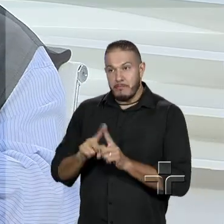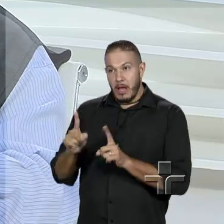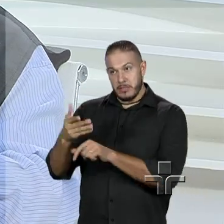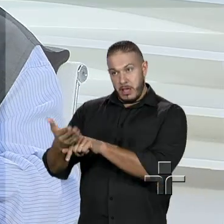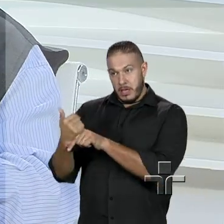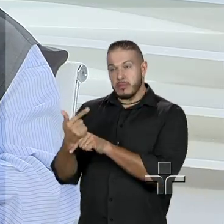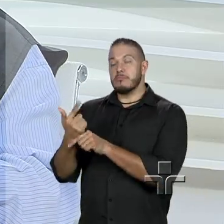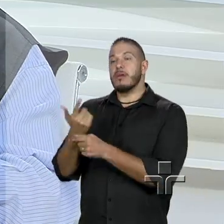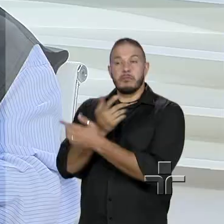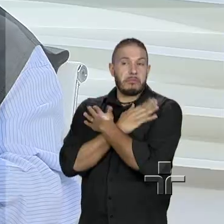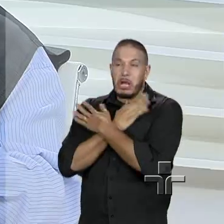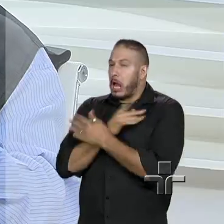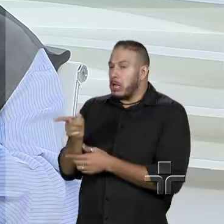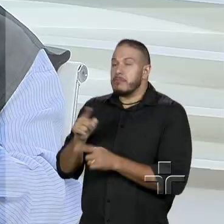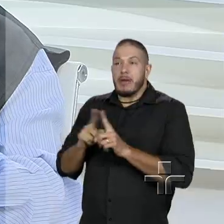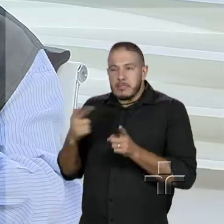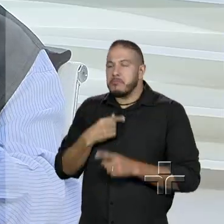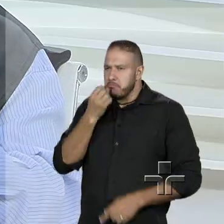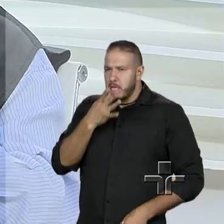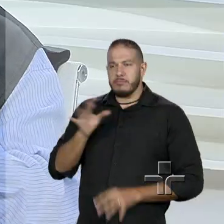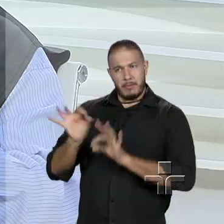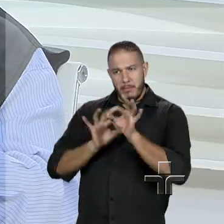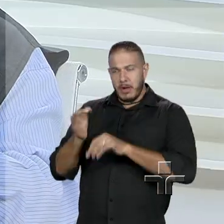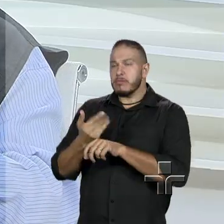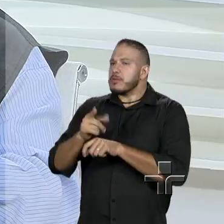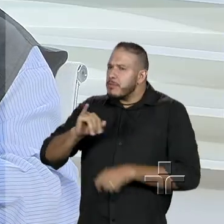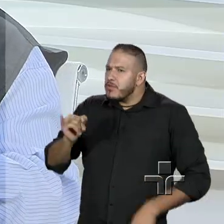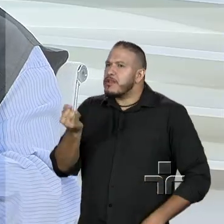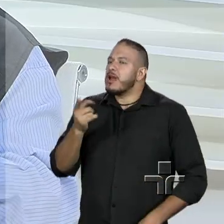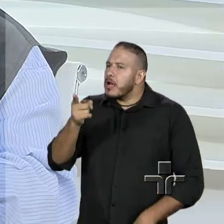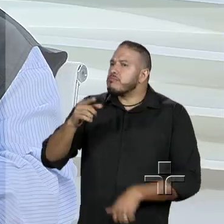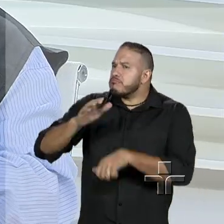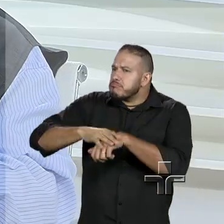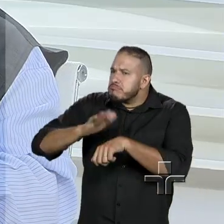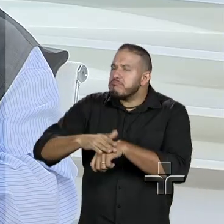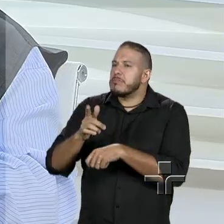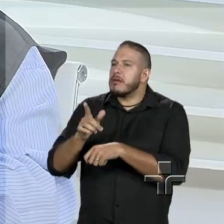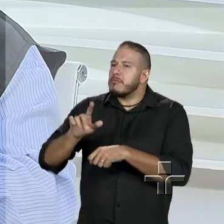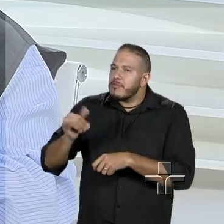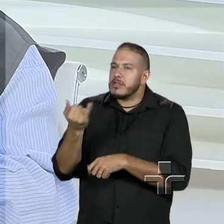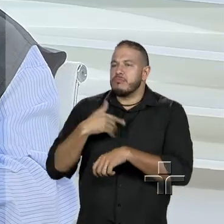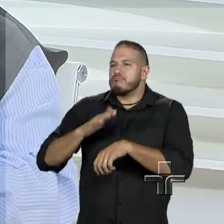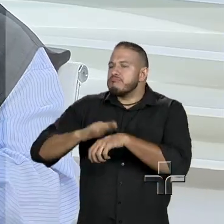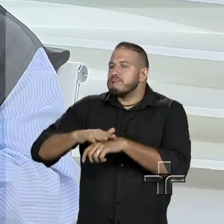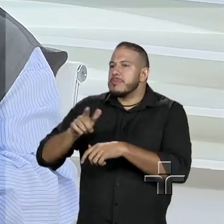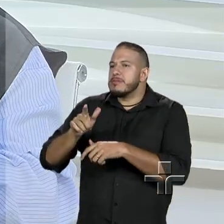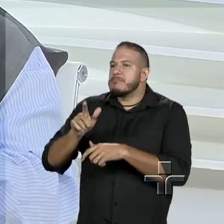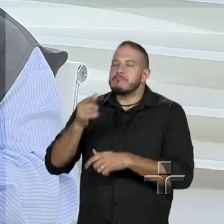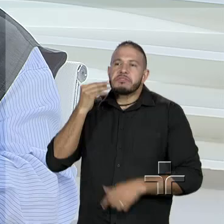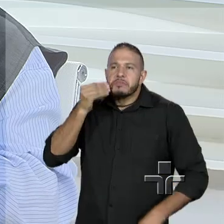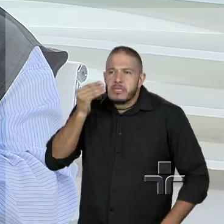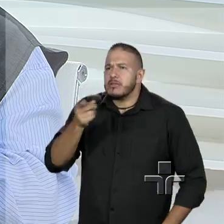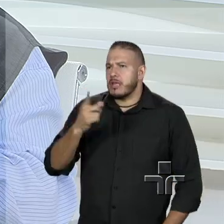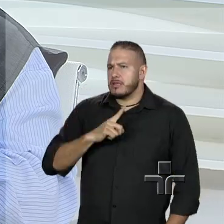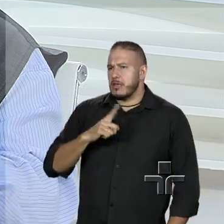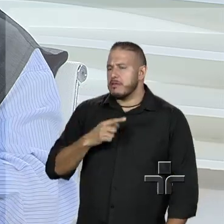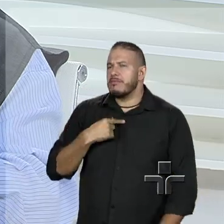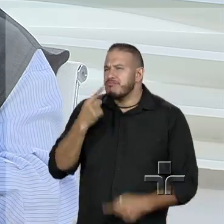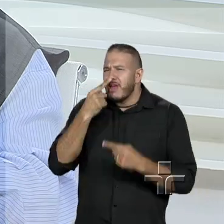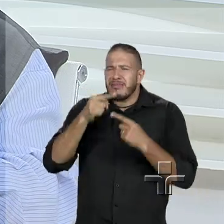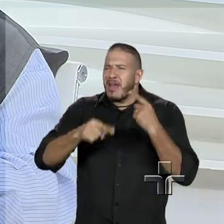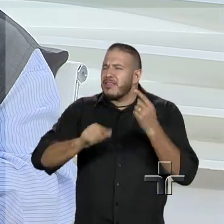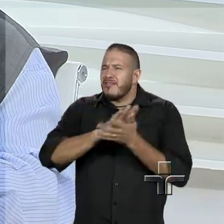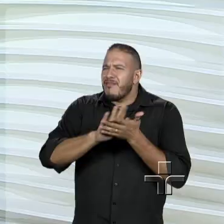preparado. Você está aproveitando uma mão de obra melhor preparada. Não tem nada a ver com o regime